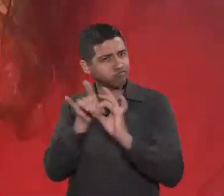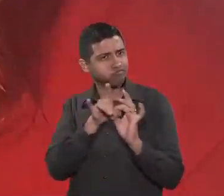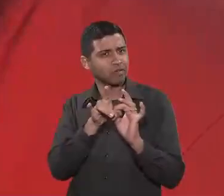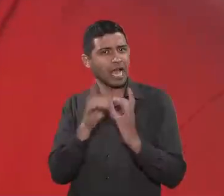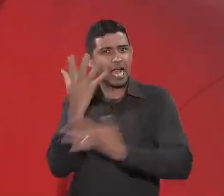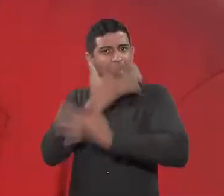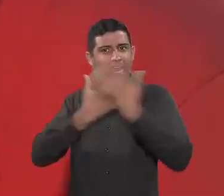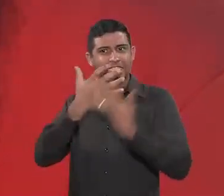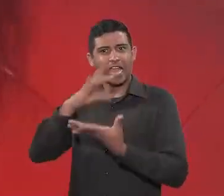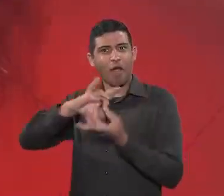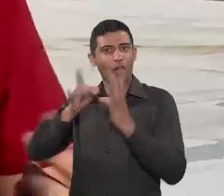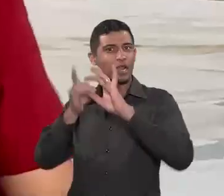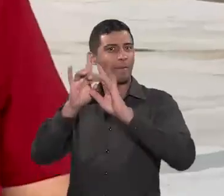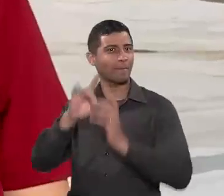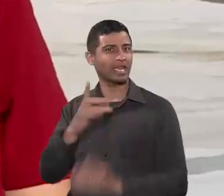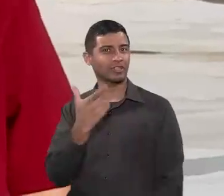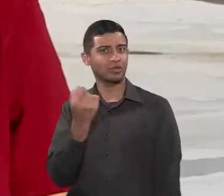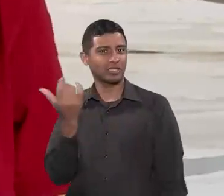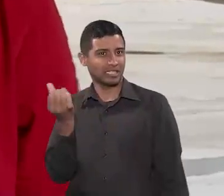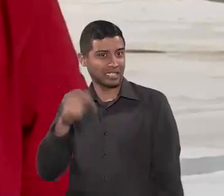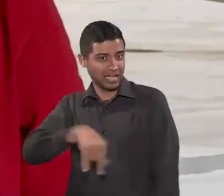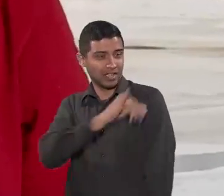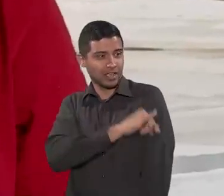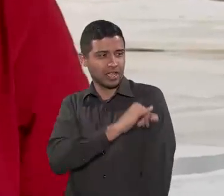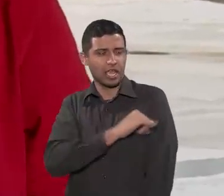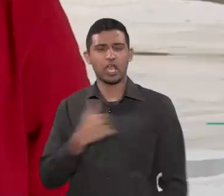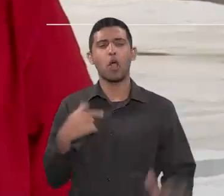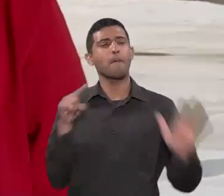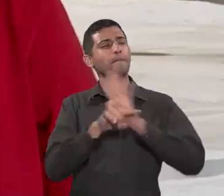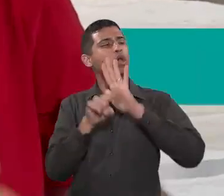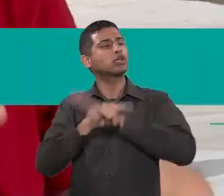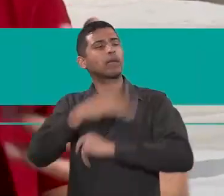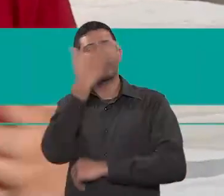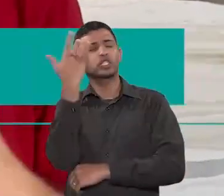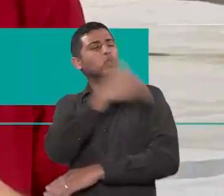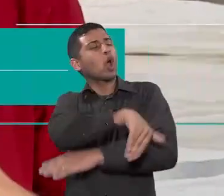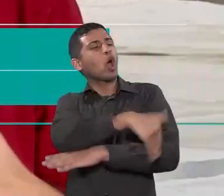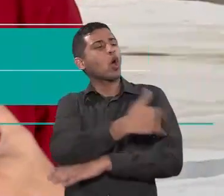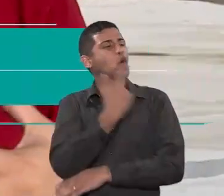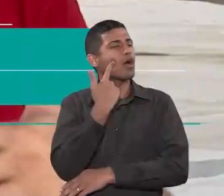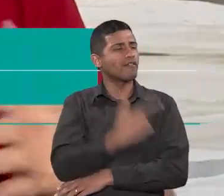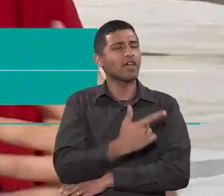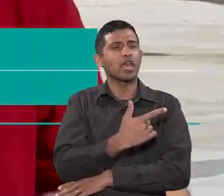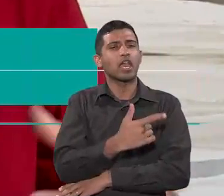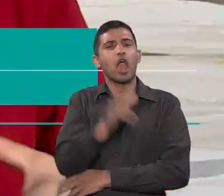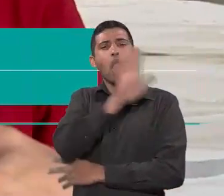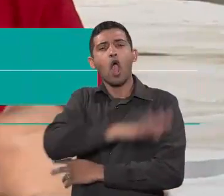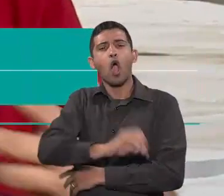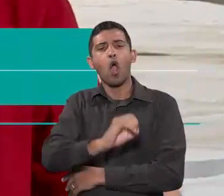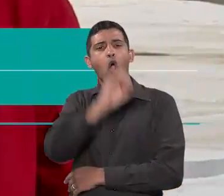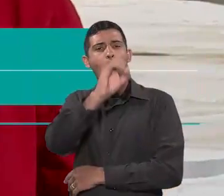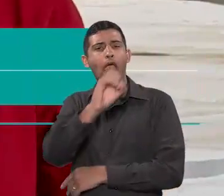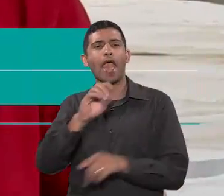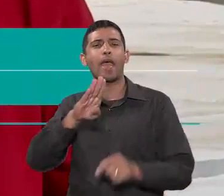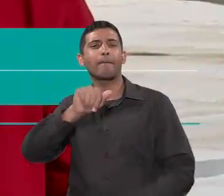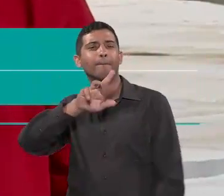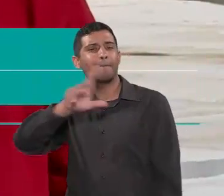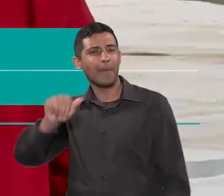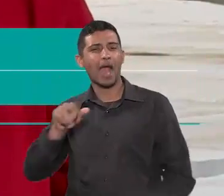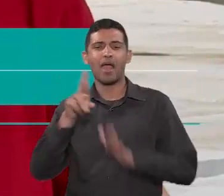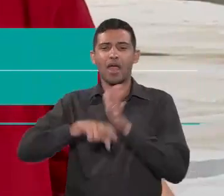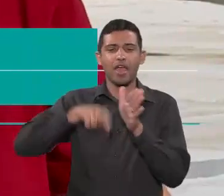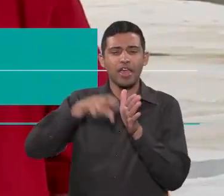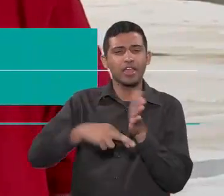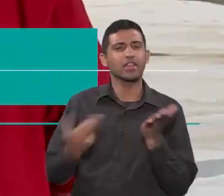Rio 2016, eu comecei a perguntar às pessoas que estavam em situação de rua, na Zona Oeste, Barra da Tijuca,